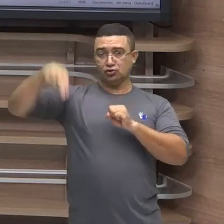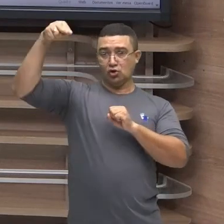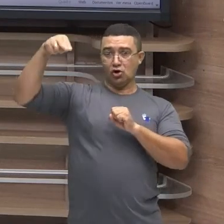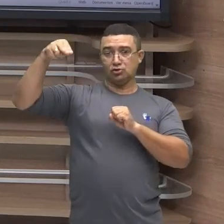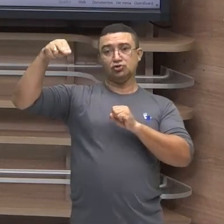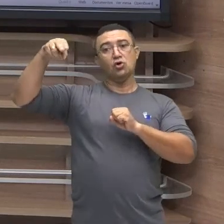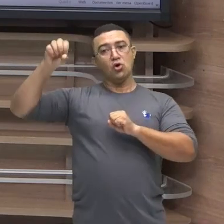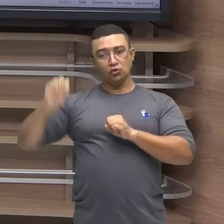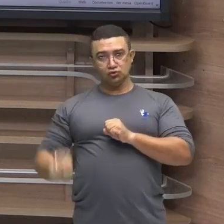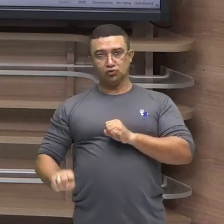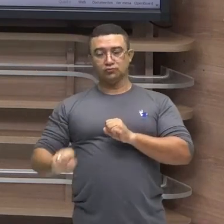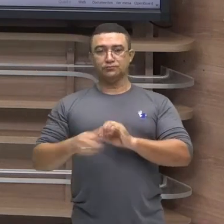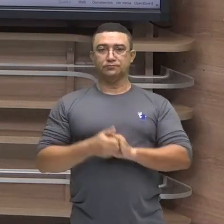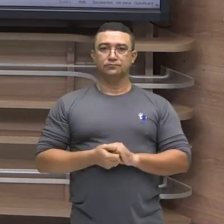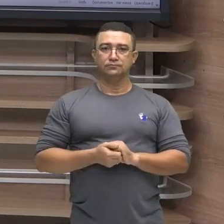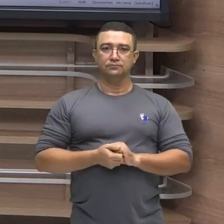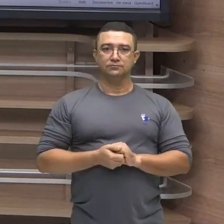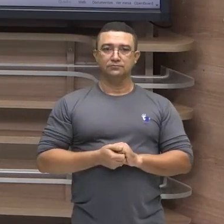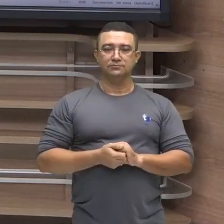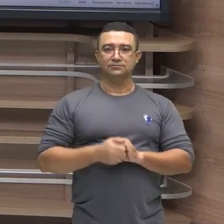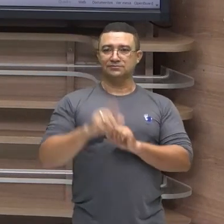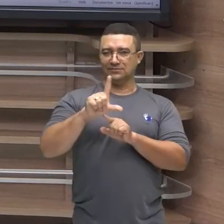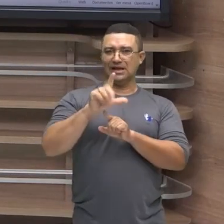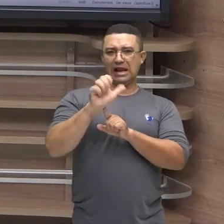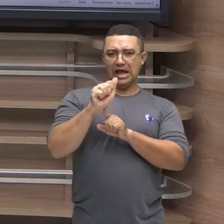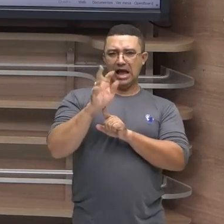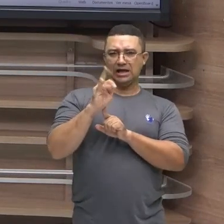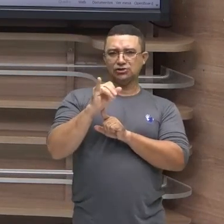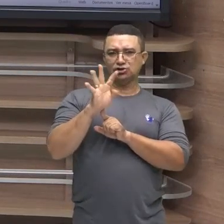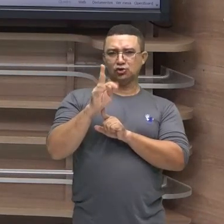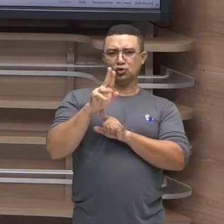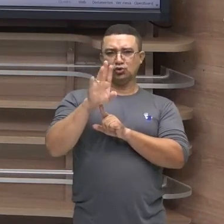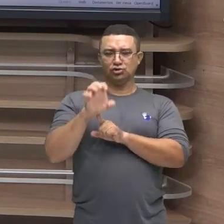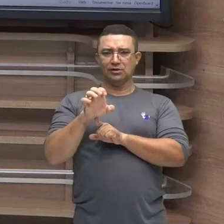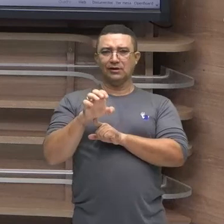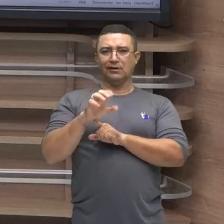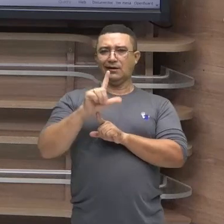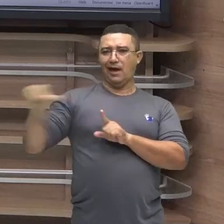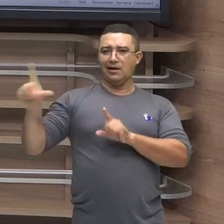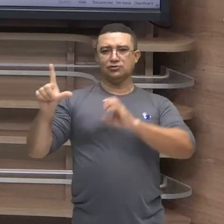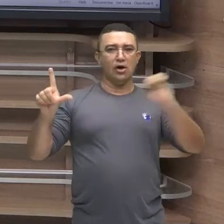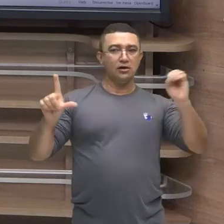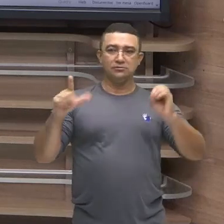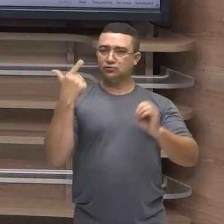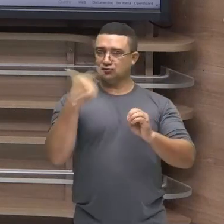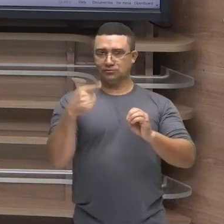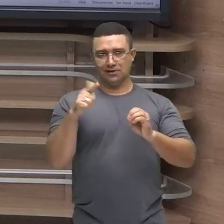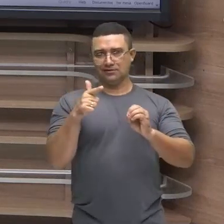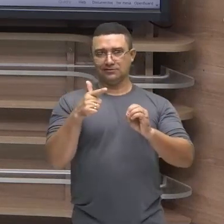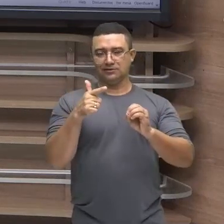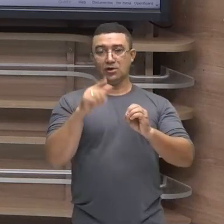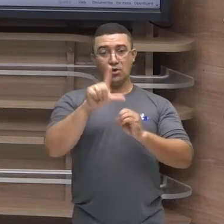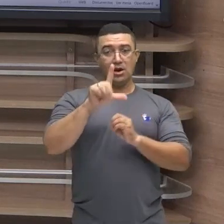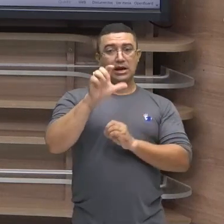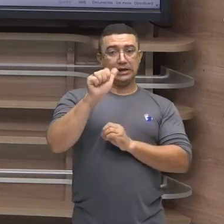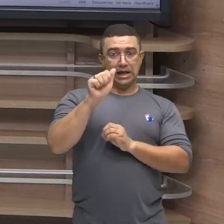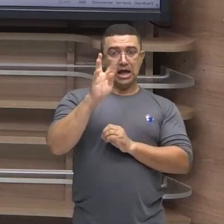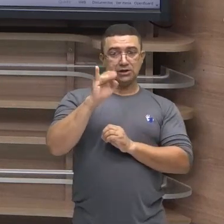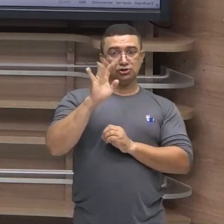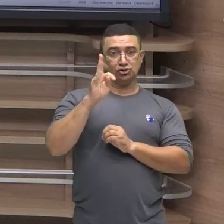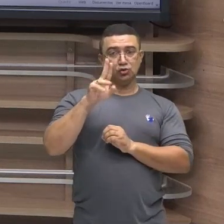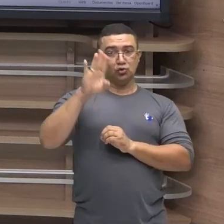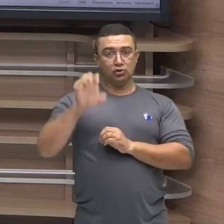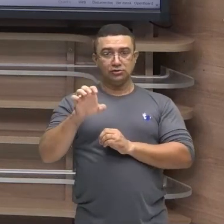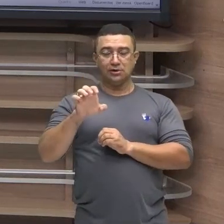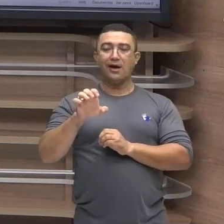ou sul, tá bom? Não temos aí latitude leste ou oeste. Por quê? Quando a gente está falando da latitude, nós